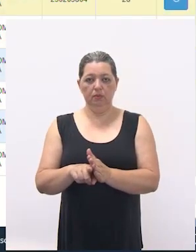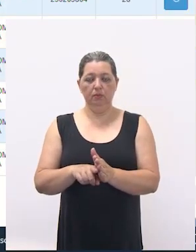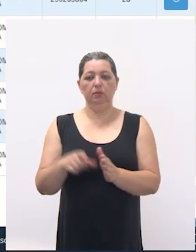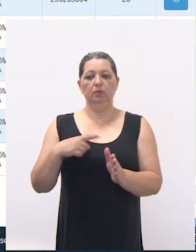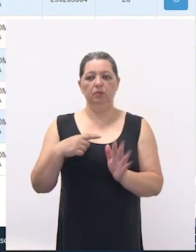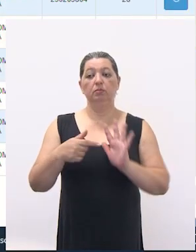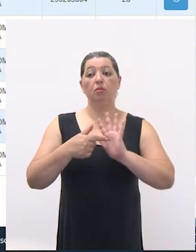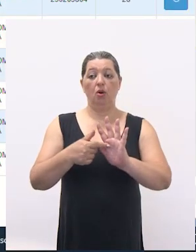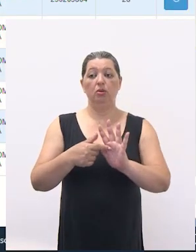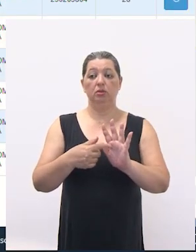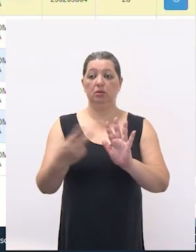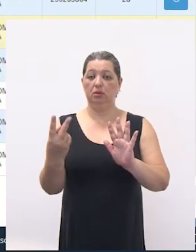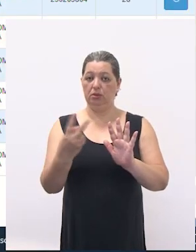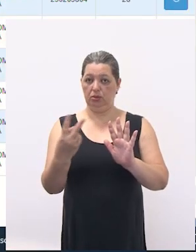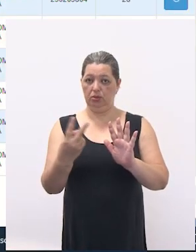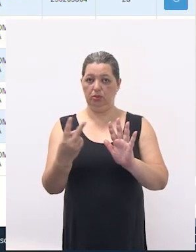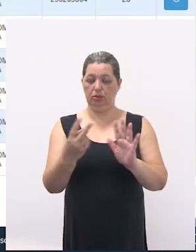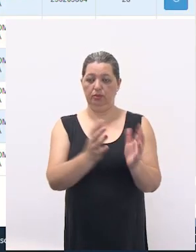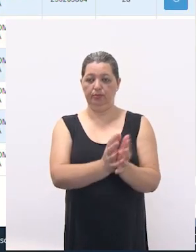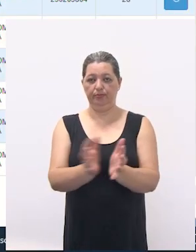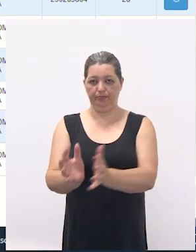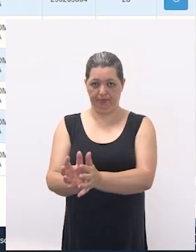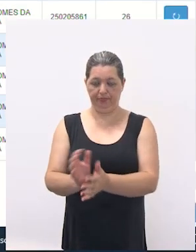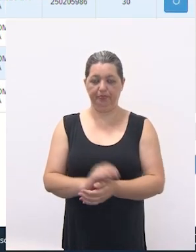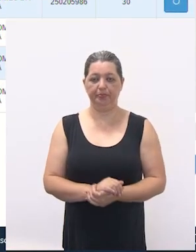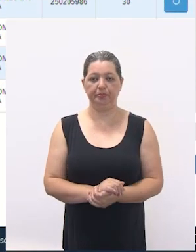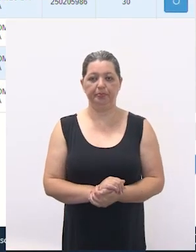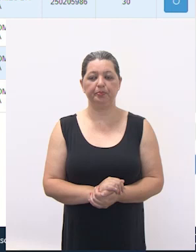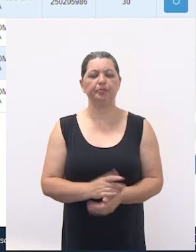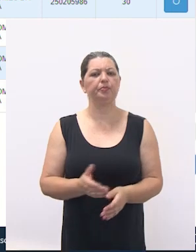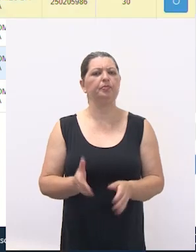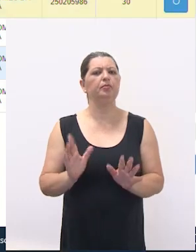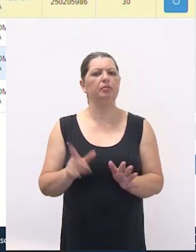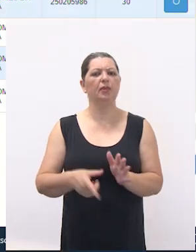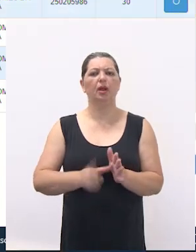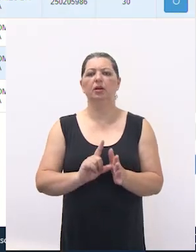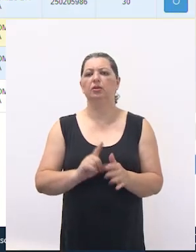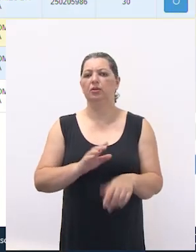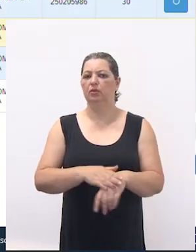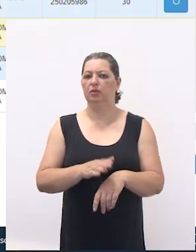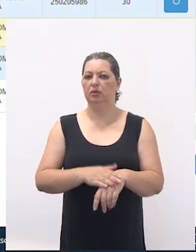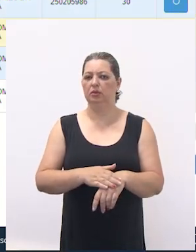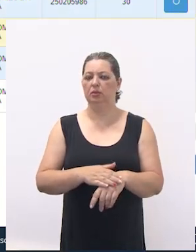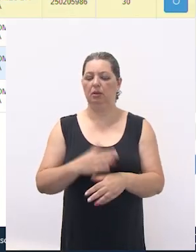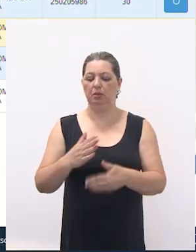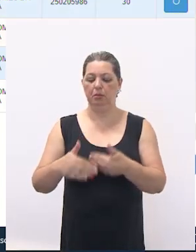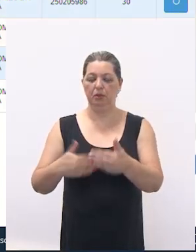né? Antes de fazer todo esse processo, vocês perceberão que vai estar tudo